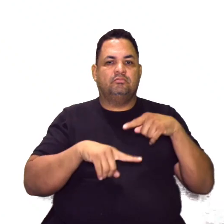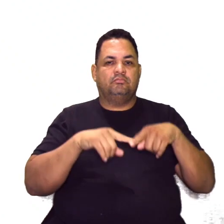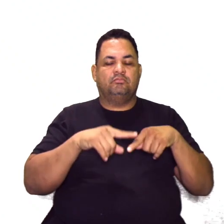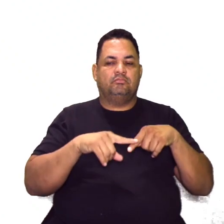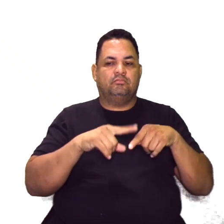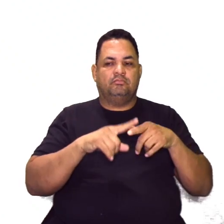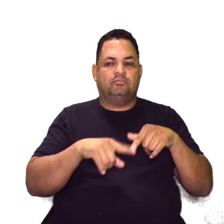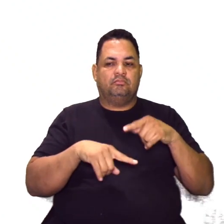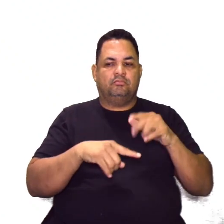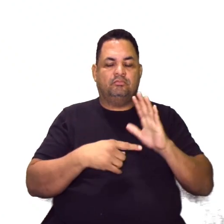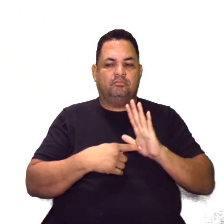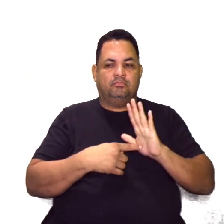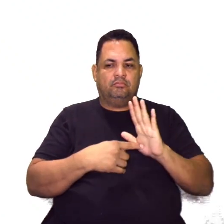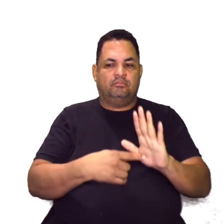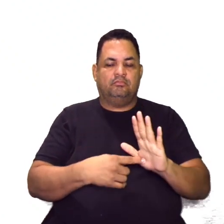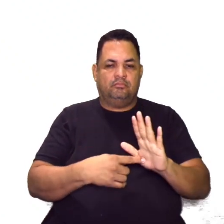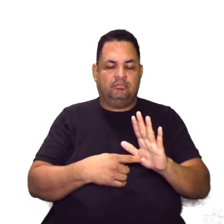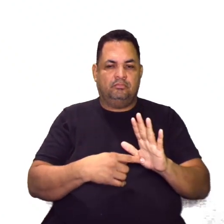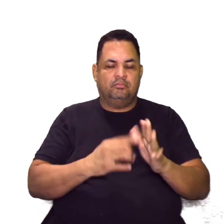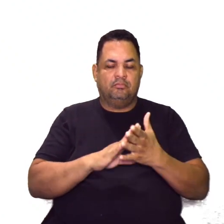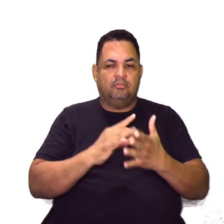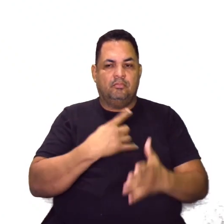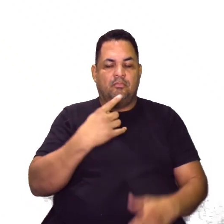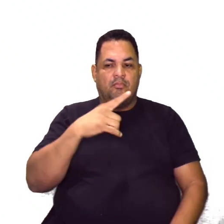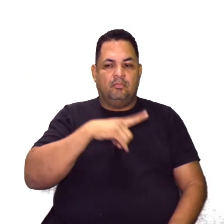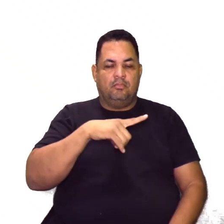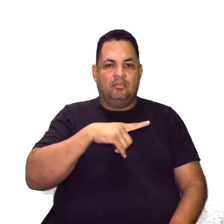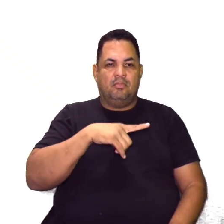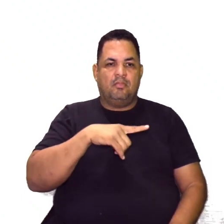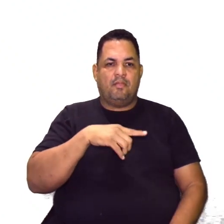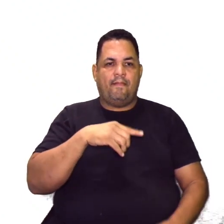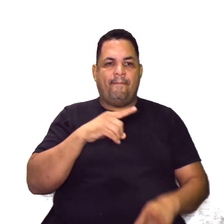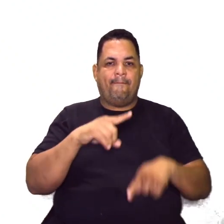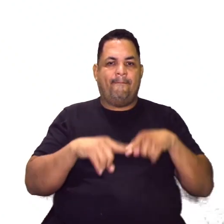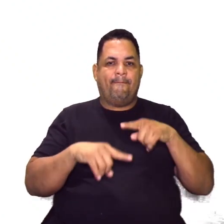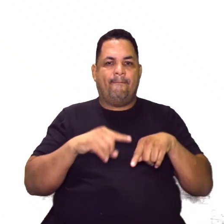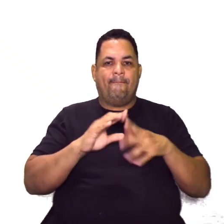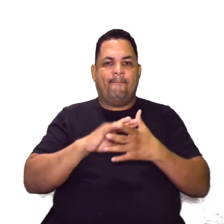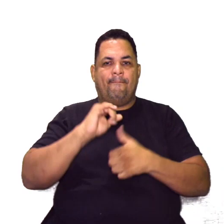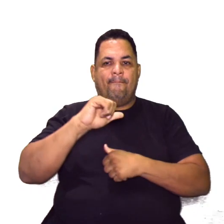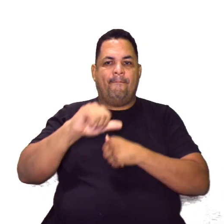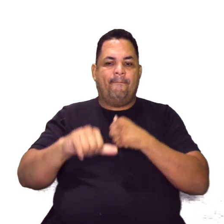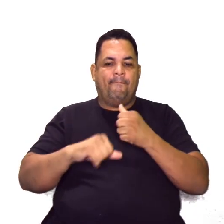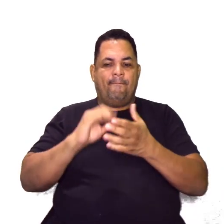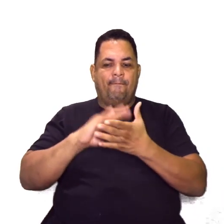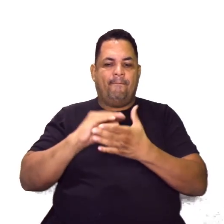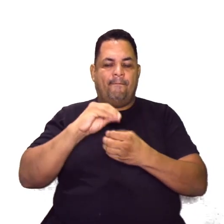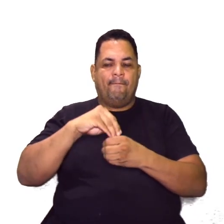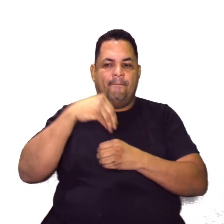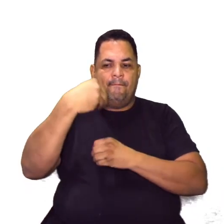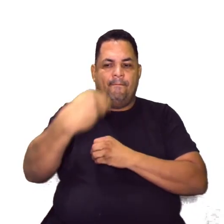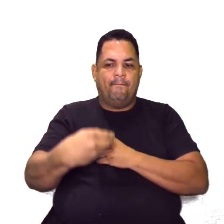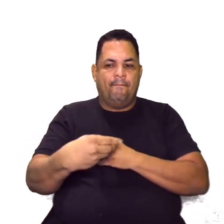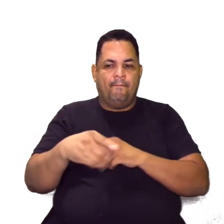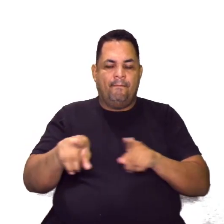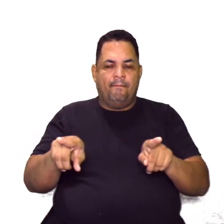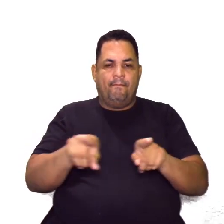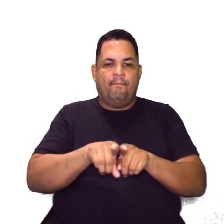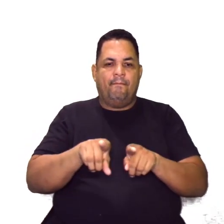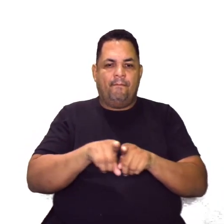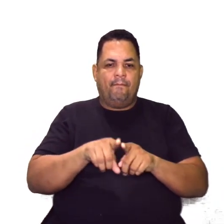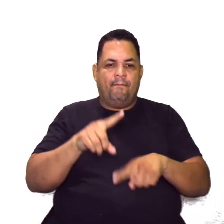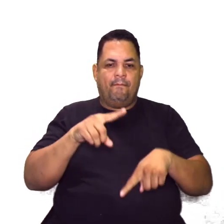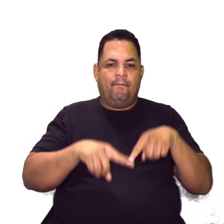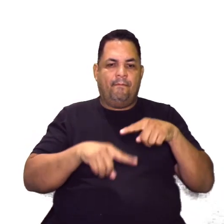elementos representativos, nós tivemos o quê? Os elementos de transição externa e os elementos